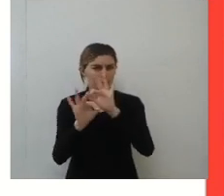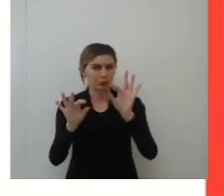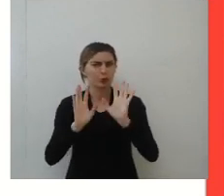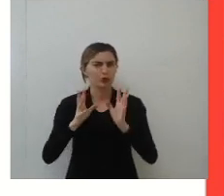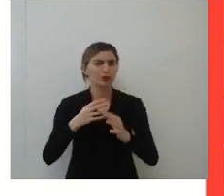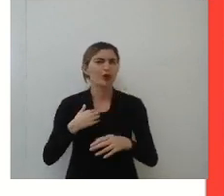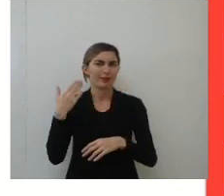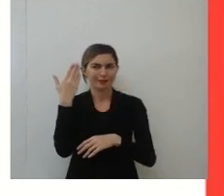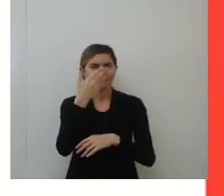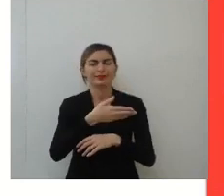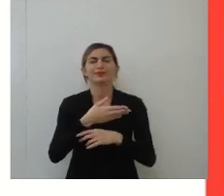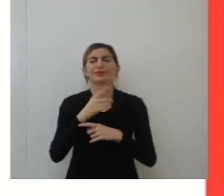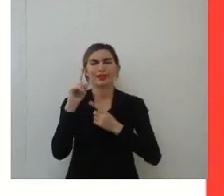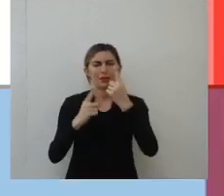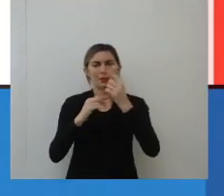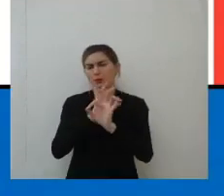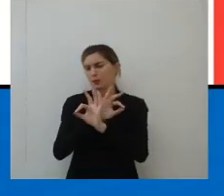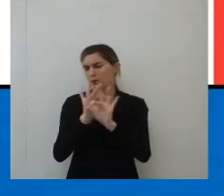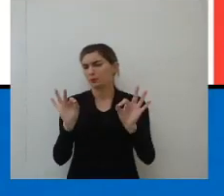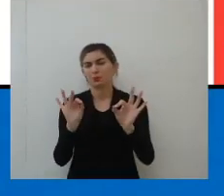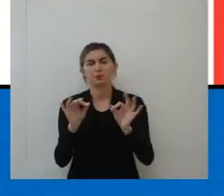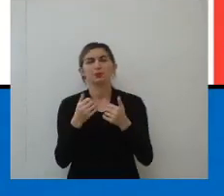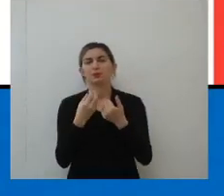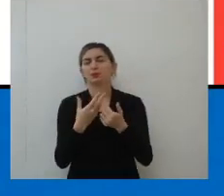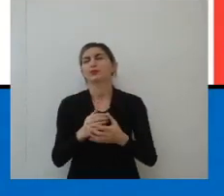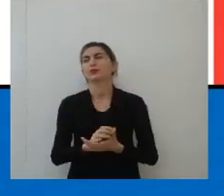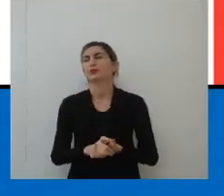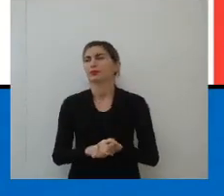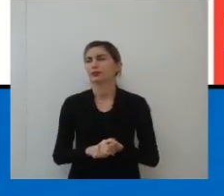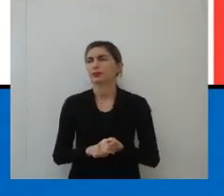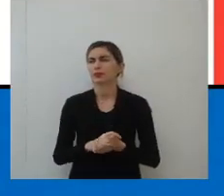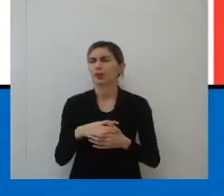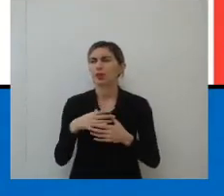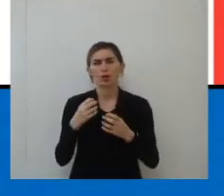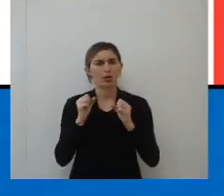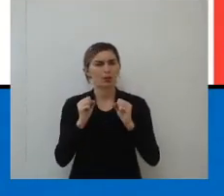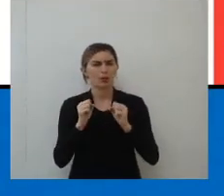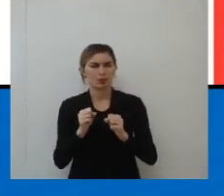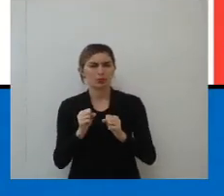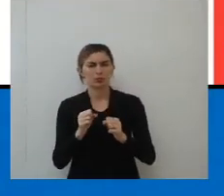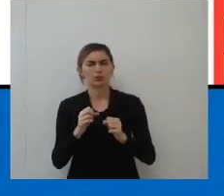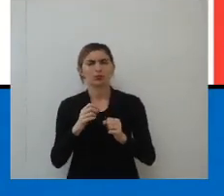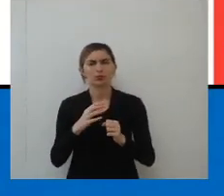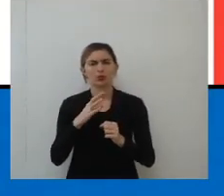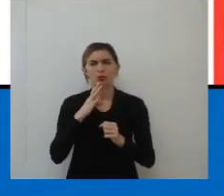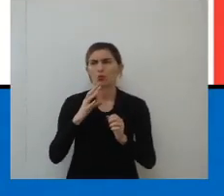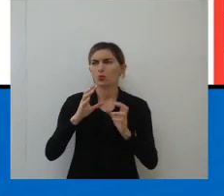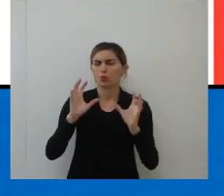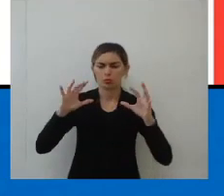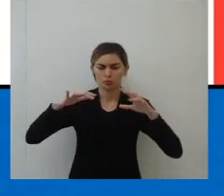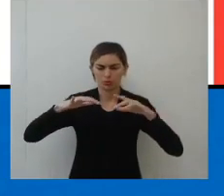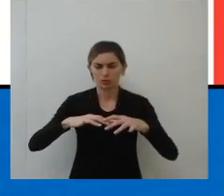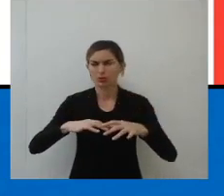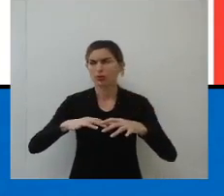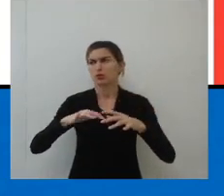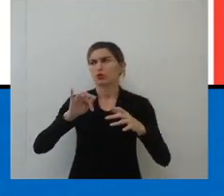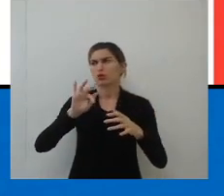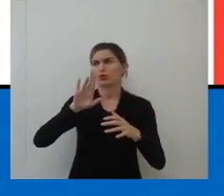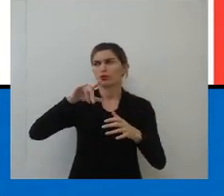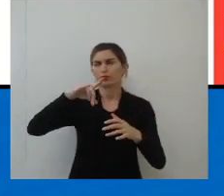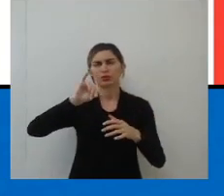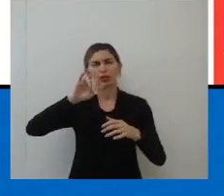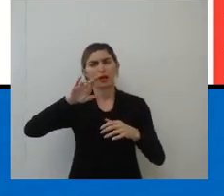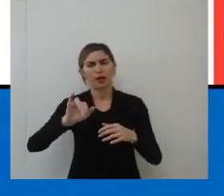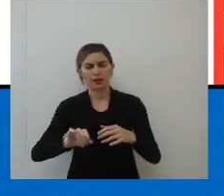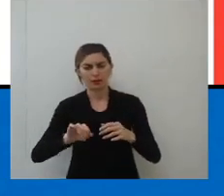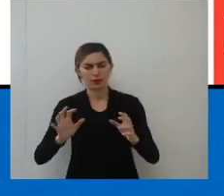passei carnaval em Bezerros, é show de bola, viu? Posso considerar a concentração fundiária como um dos